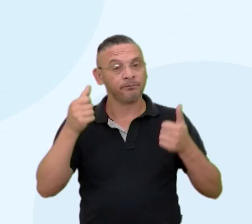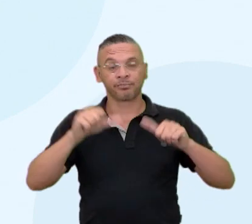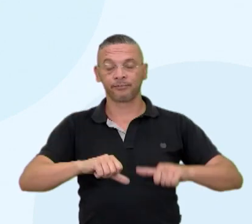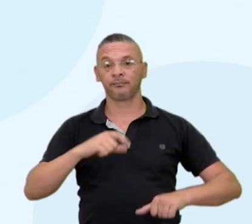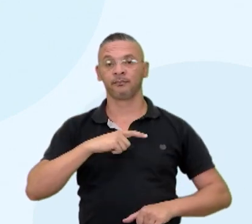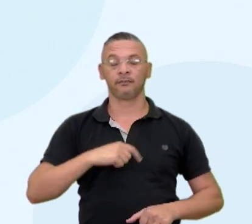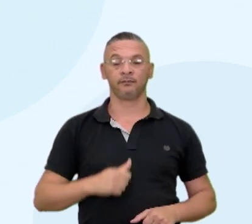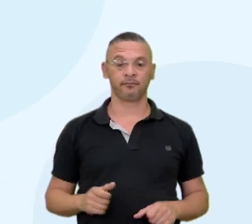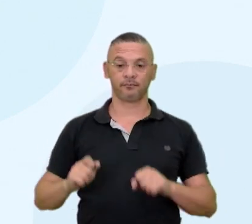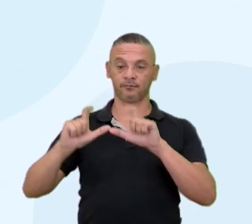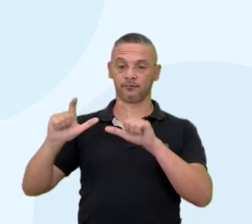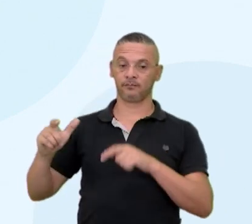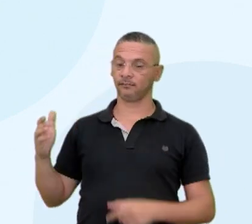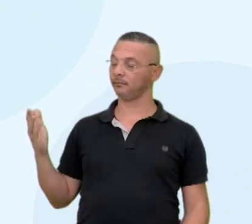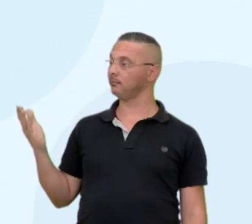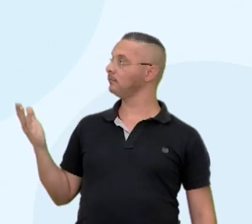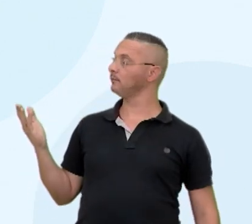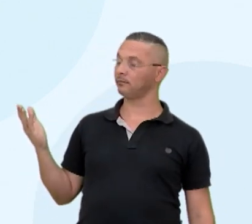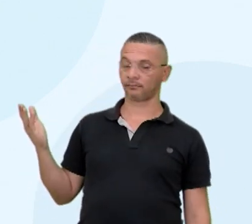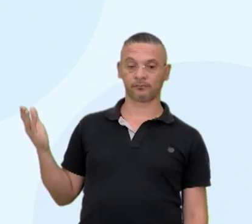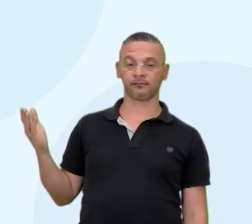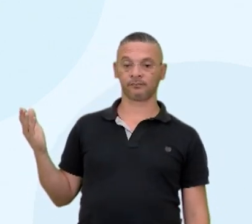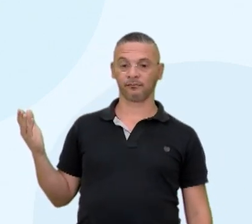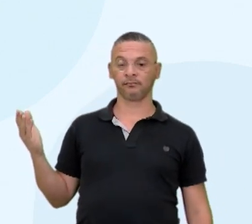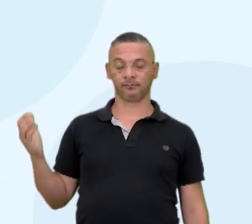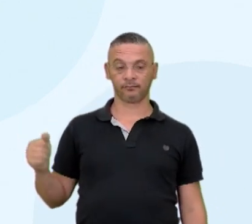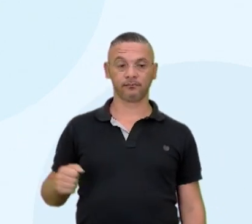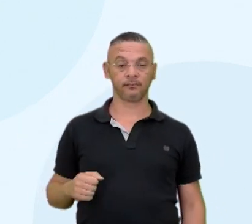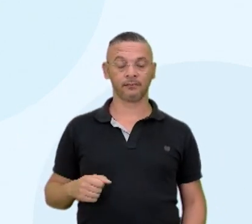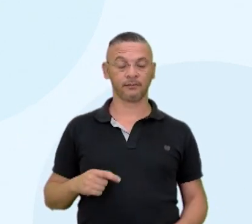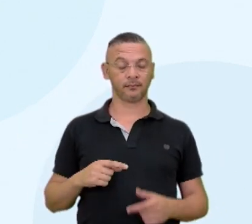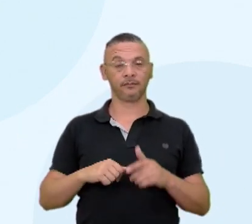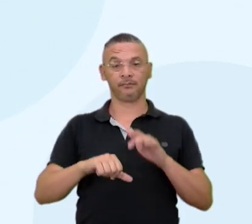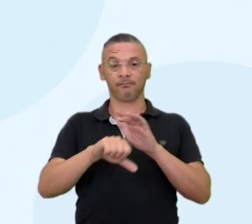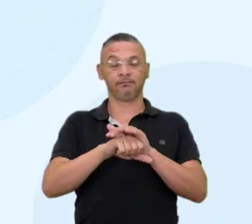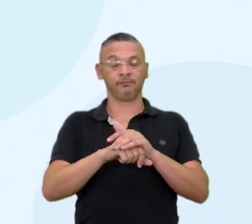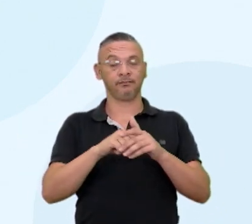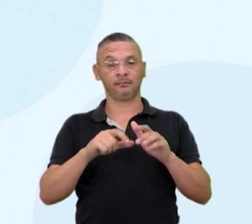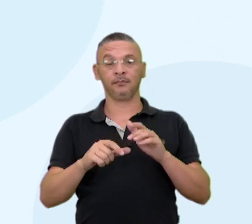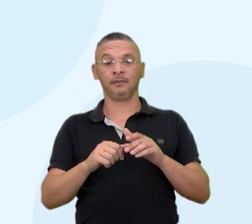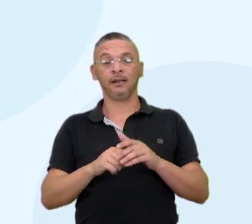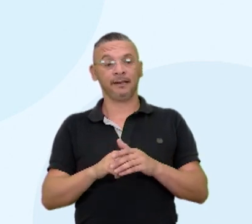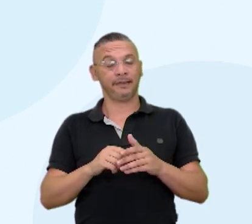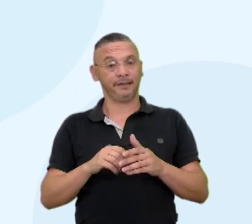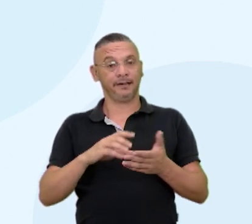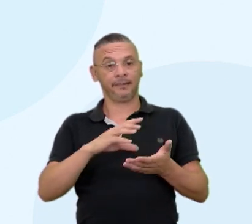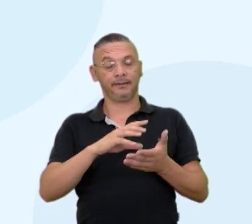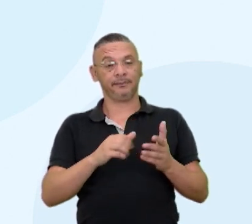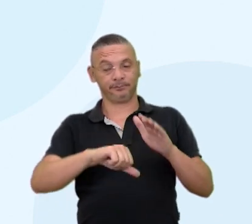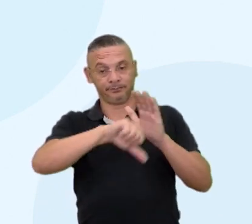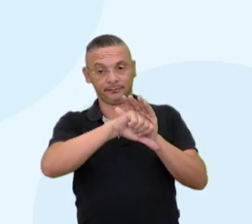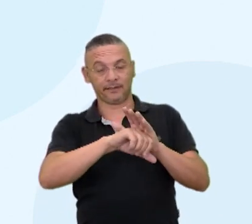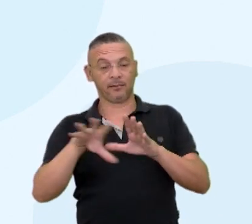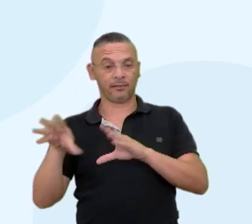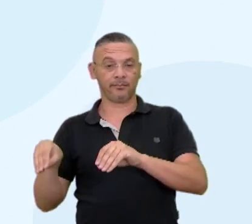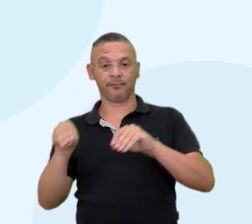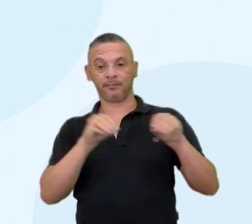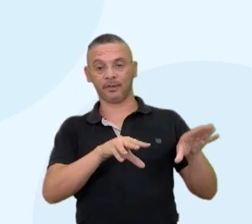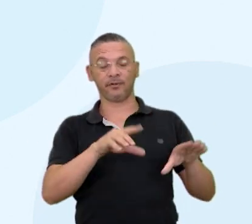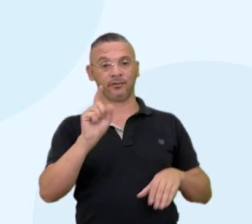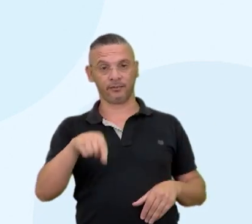Fact-checking, na verdade, é o quê? Rufem os tambores. Fact-checking é checagem de notícias. Na verdade, é um